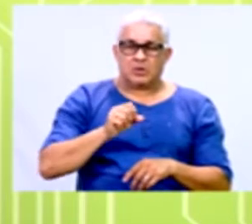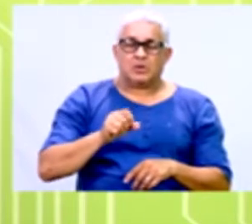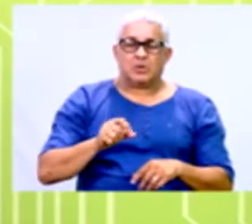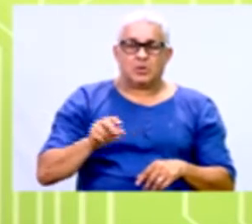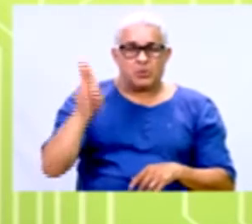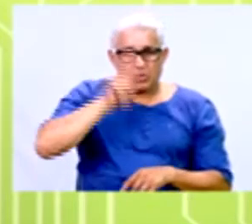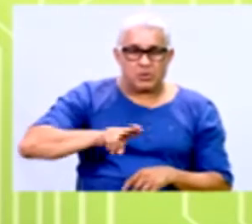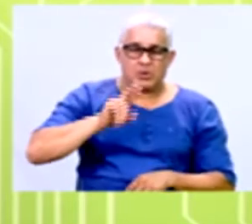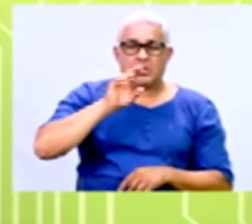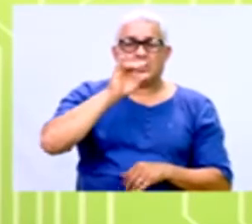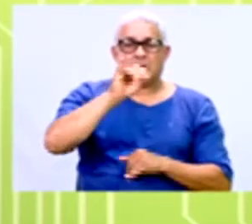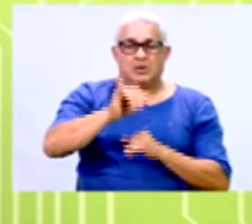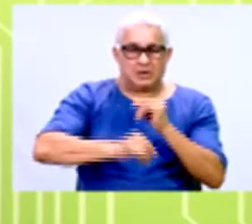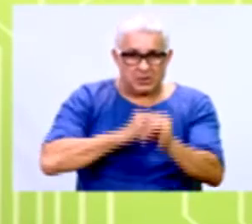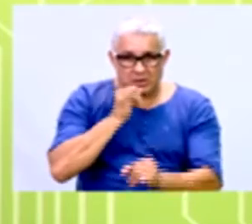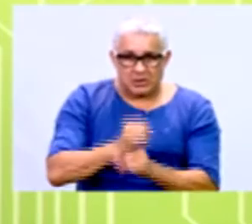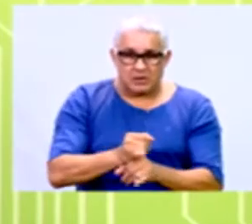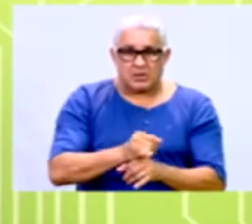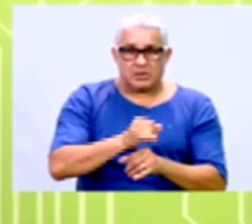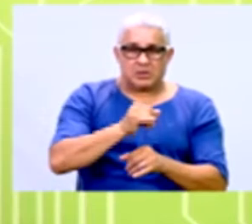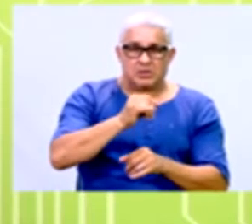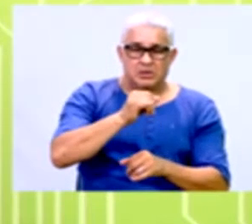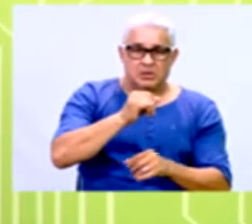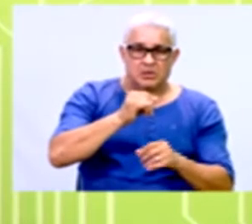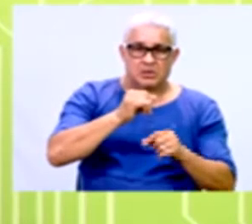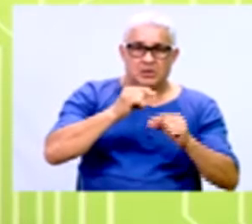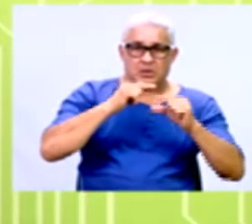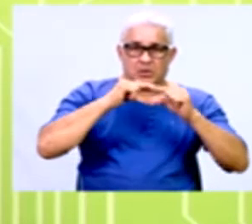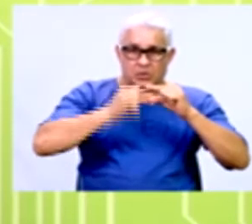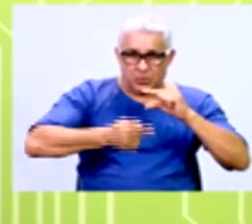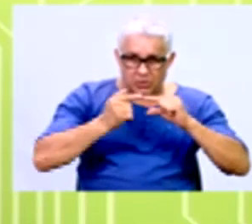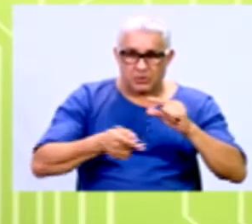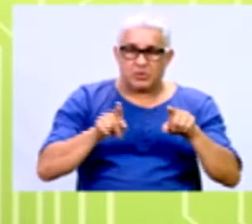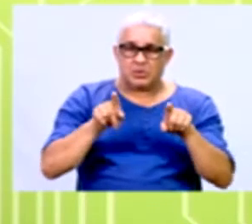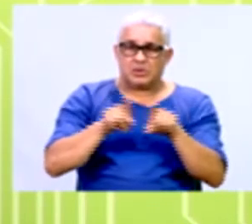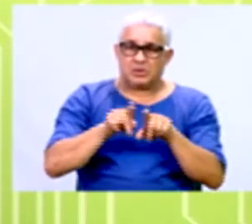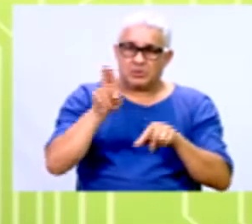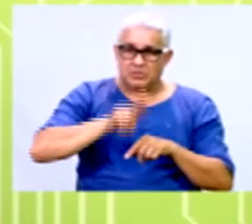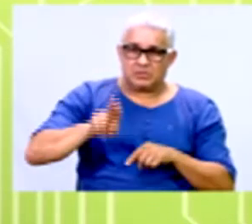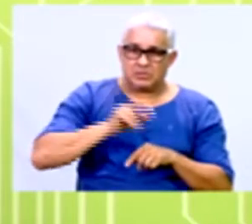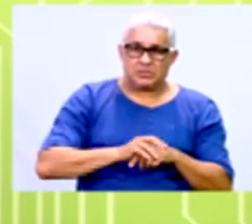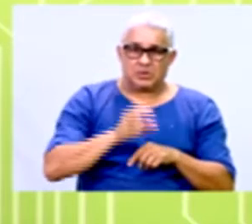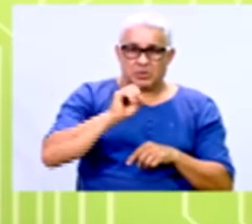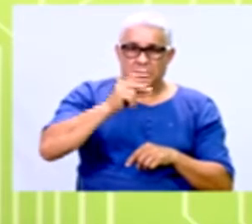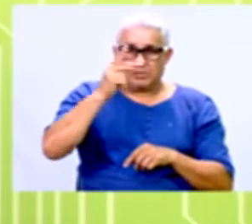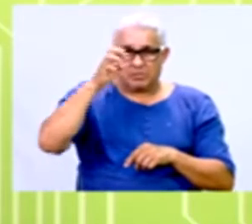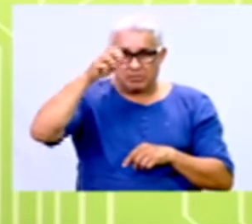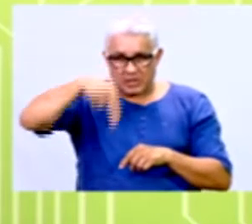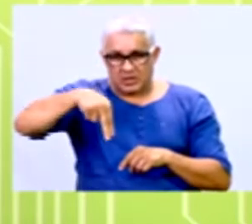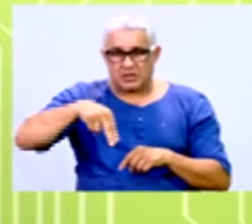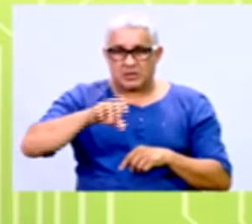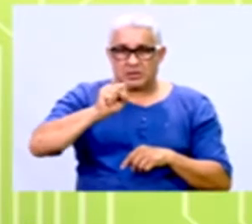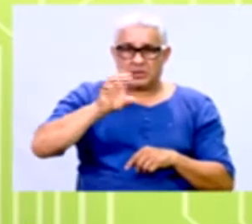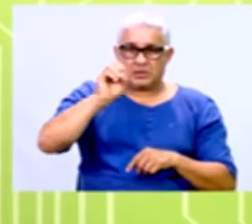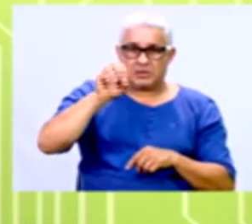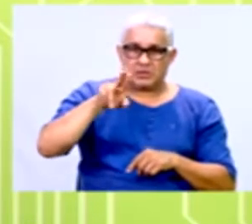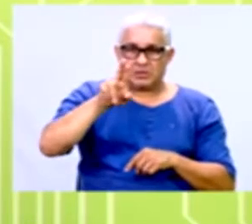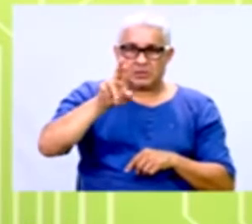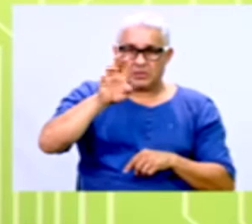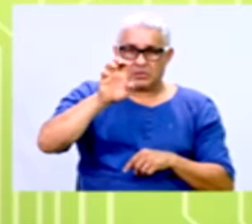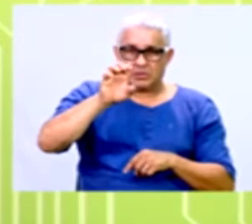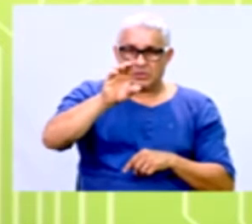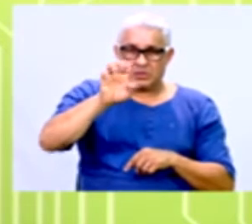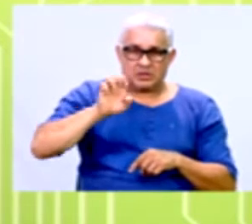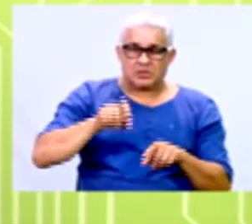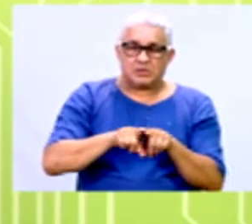Google, né, as APIs open source também, elas são muito voltadas para a questão do JavaScript. Tem JavaScript